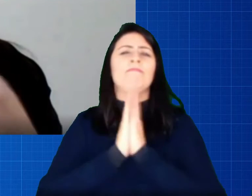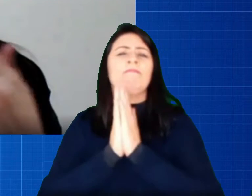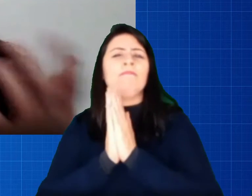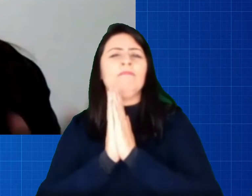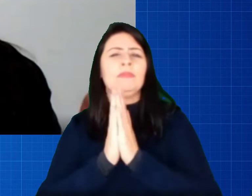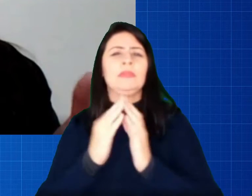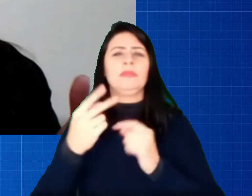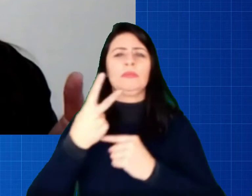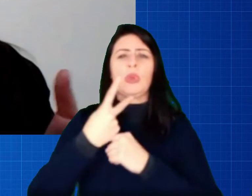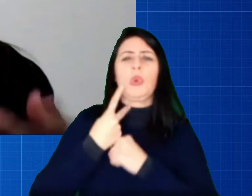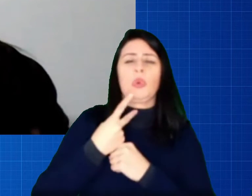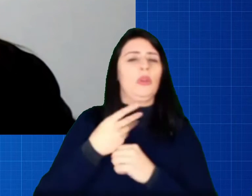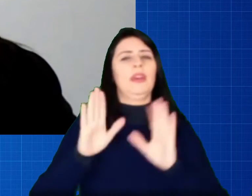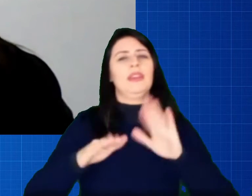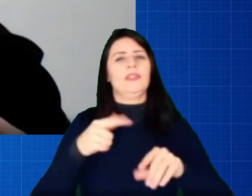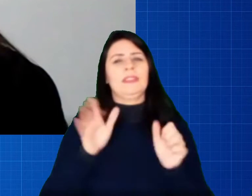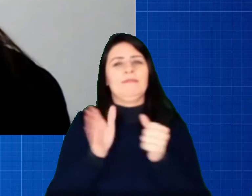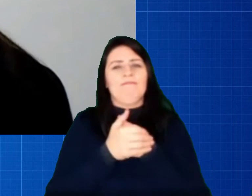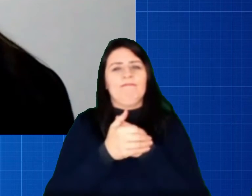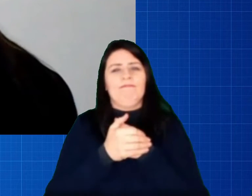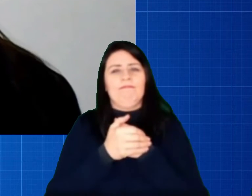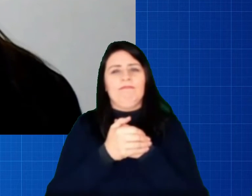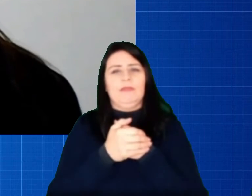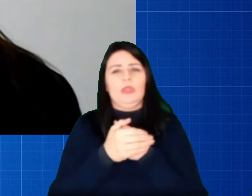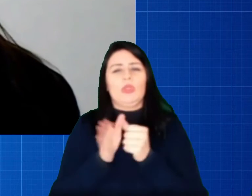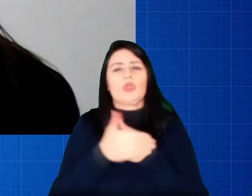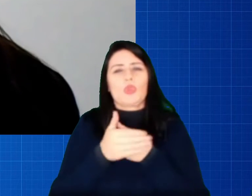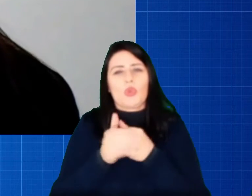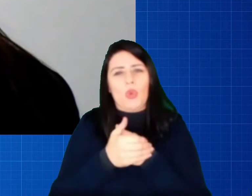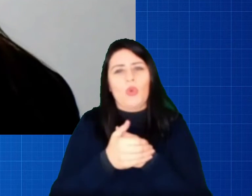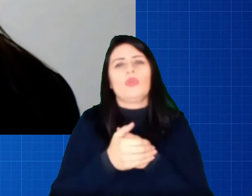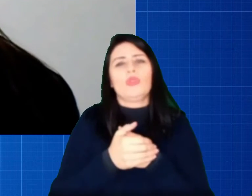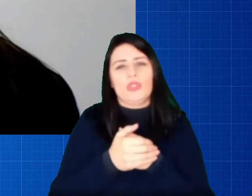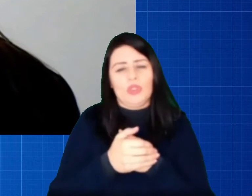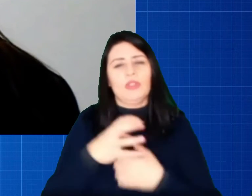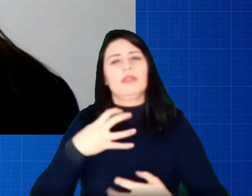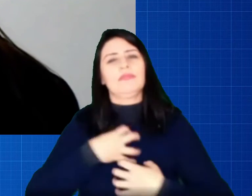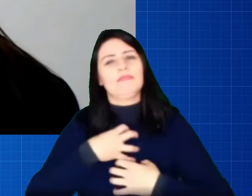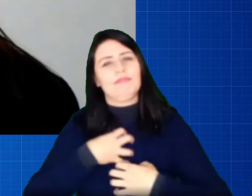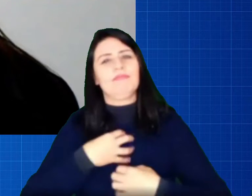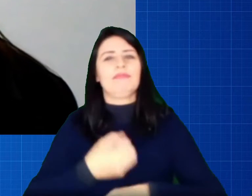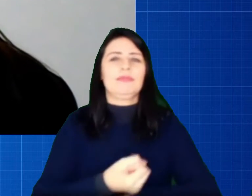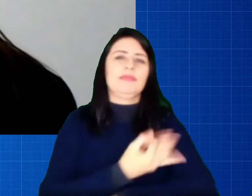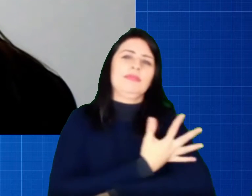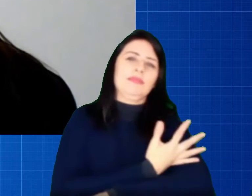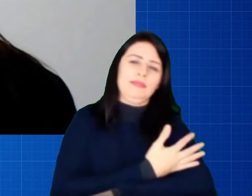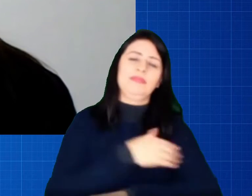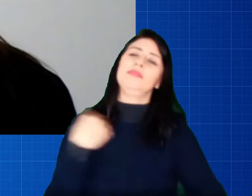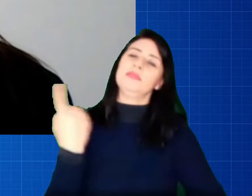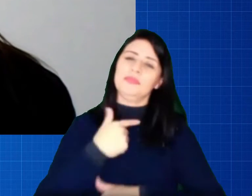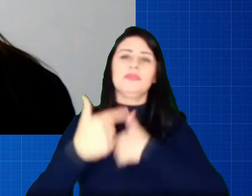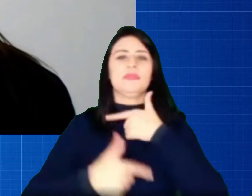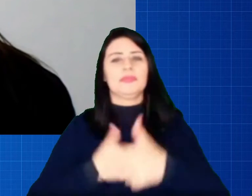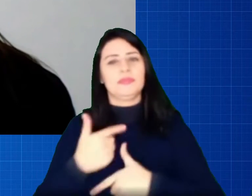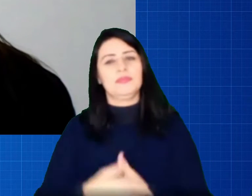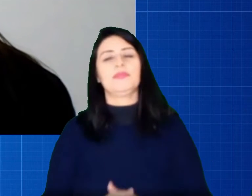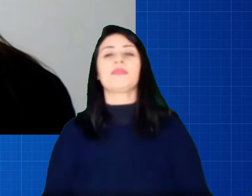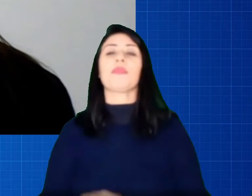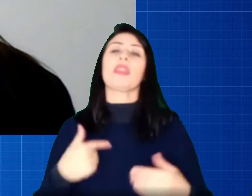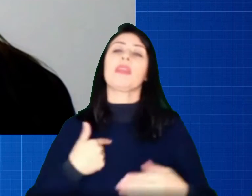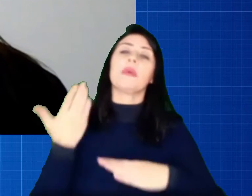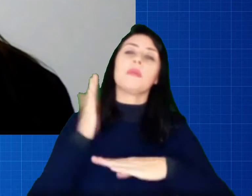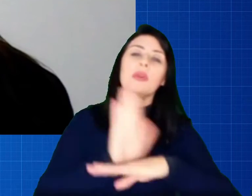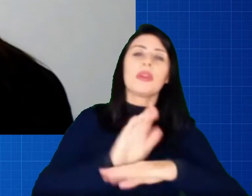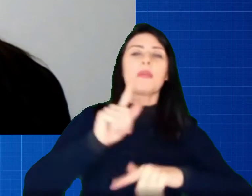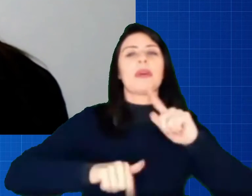mas elas não falam socorro, né? Então, mesmo essa questão de informação e conhecimento científico é essencial para a gente estar